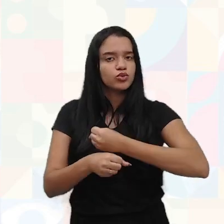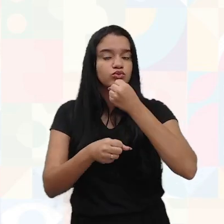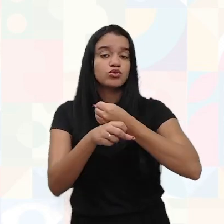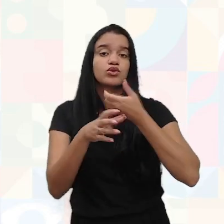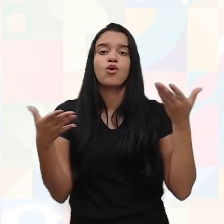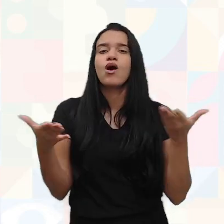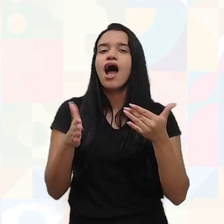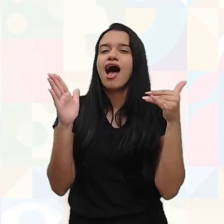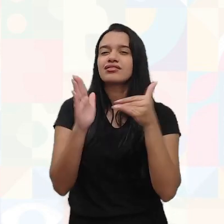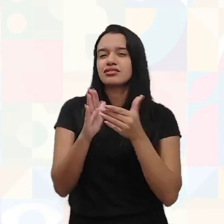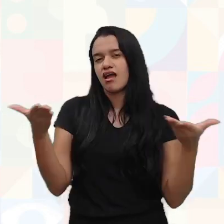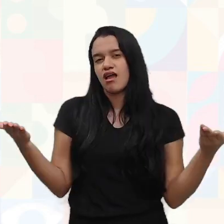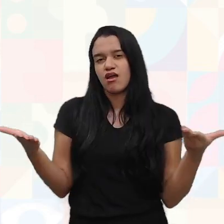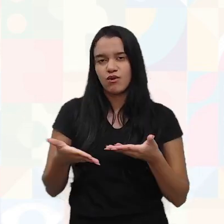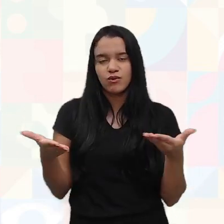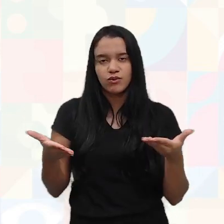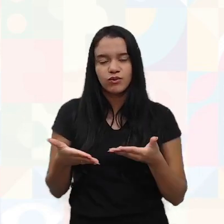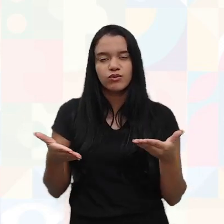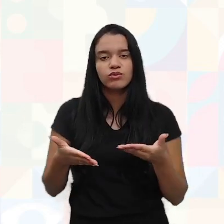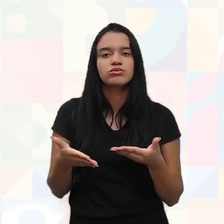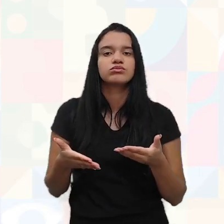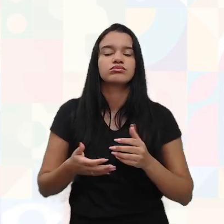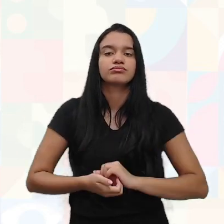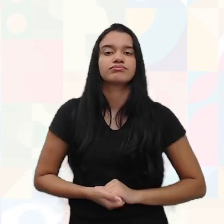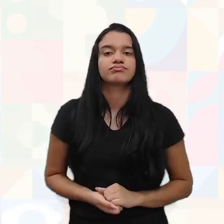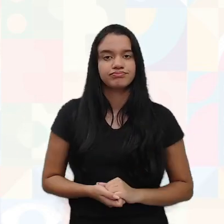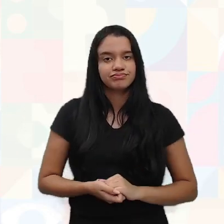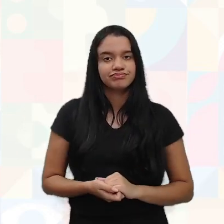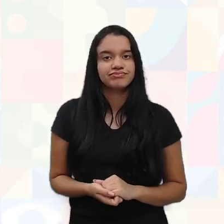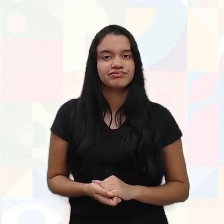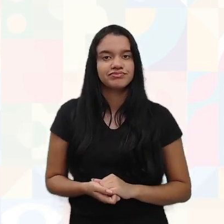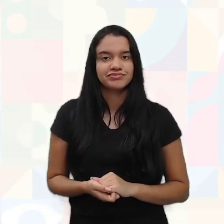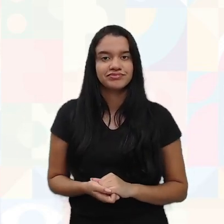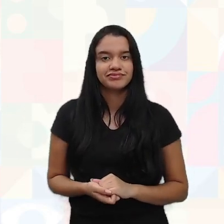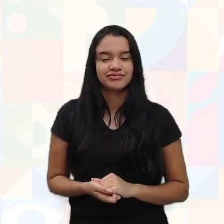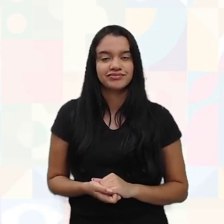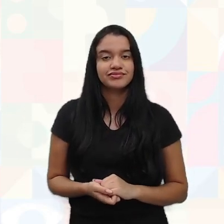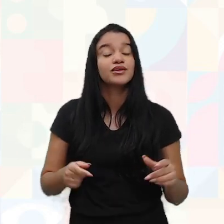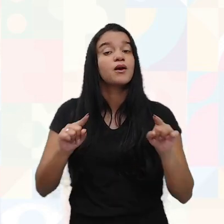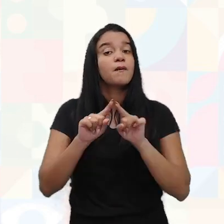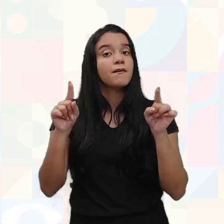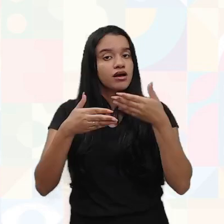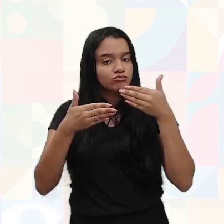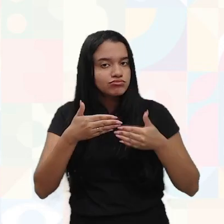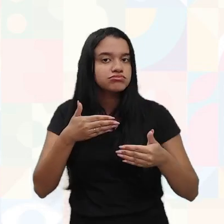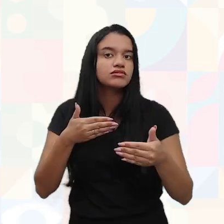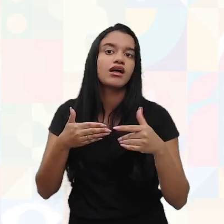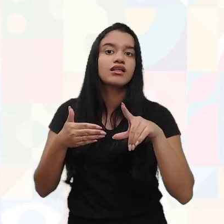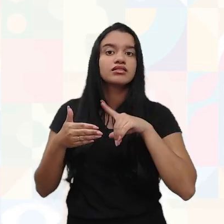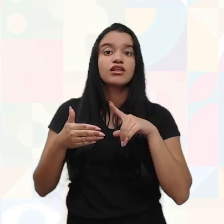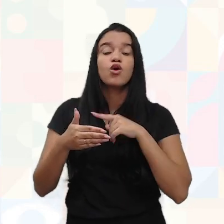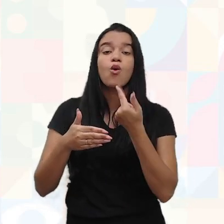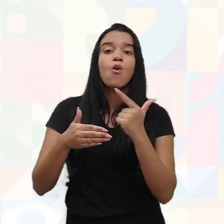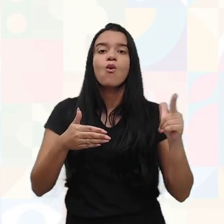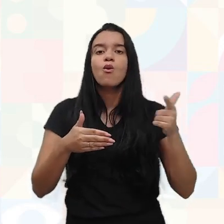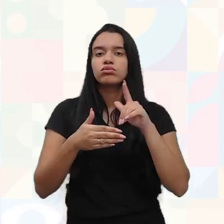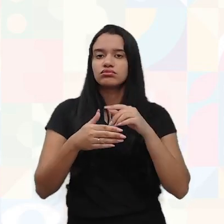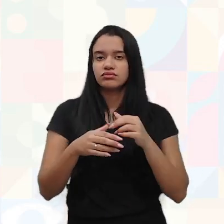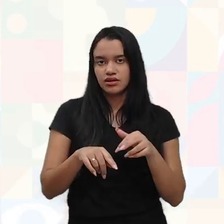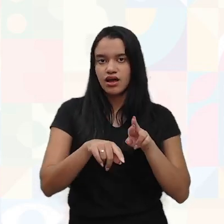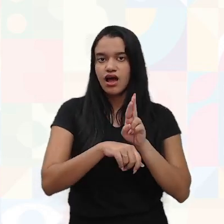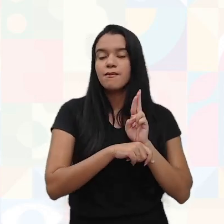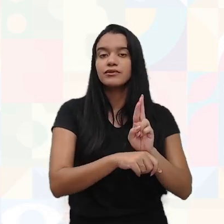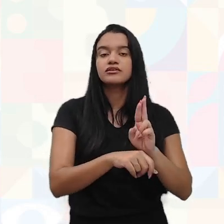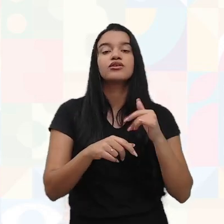dia, até hoje, essa cúpula está de pé em Florença, né? Mais adiante a gente tem uma outra representação feita